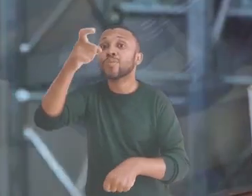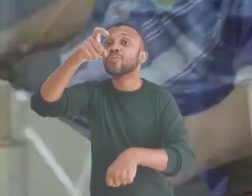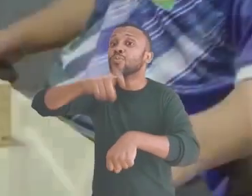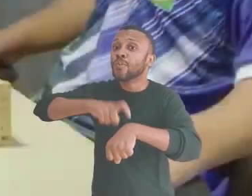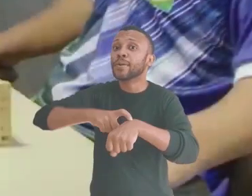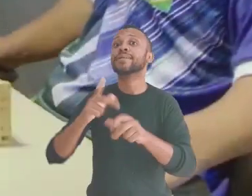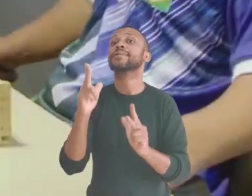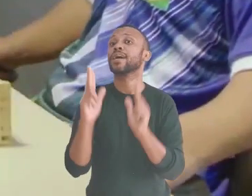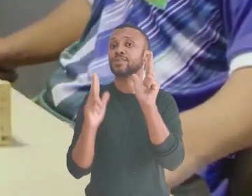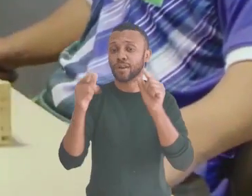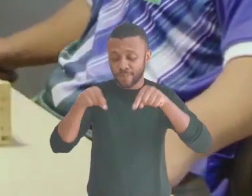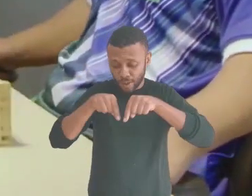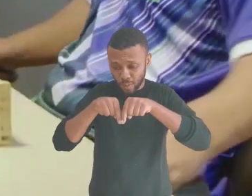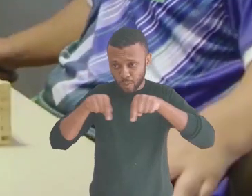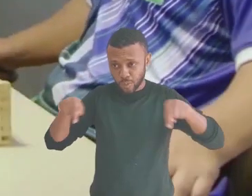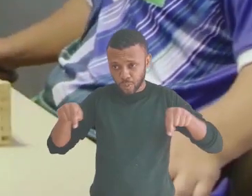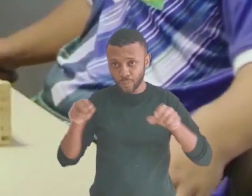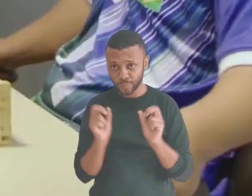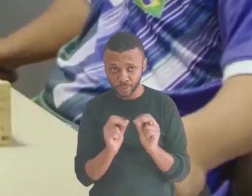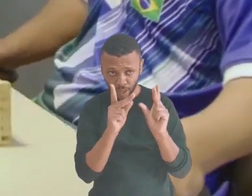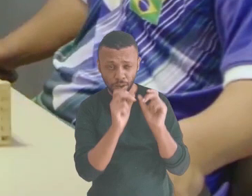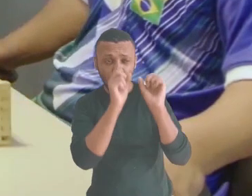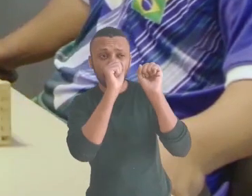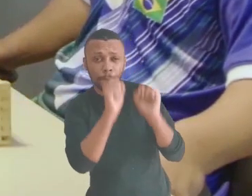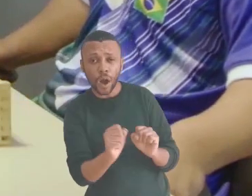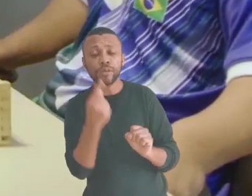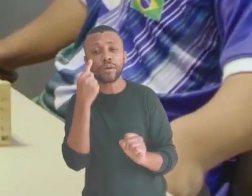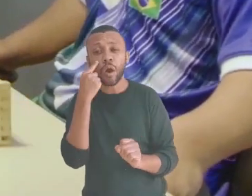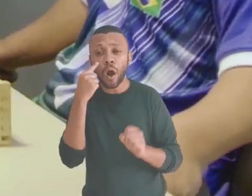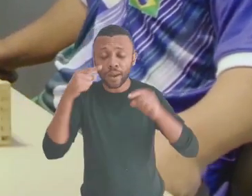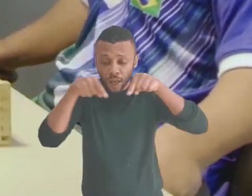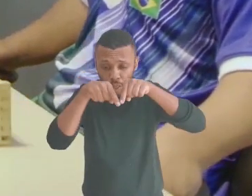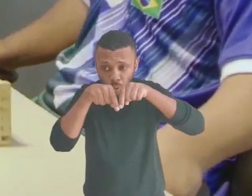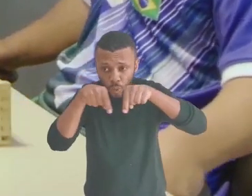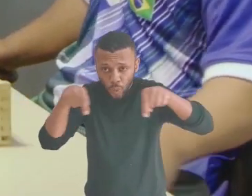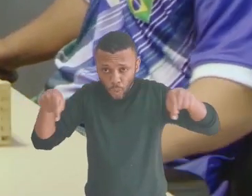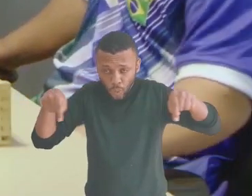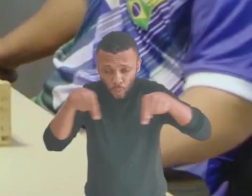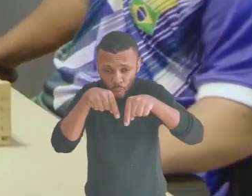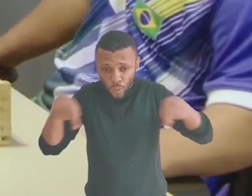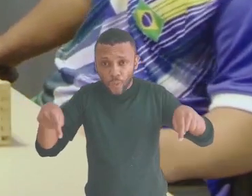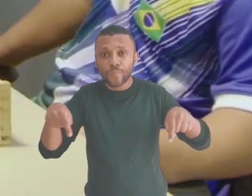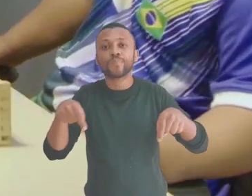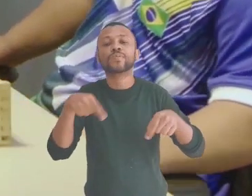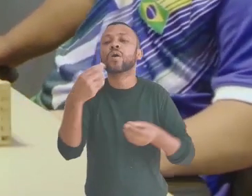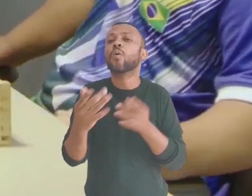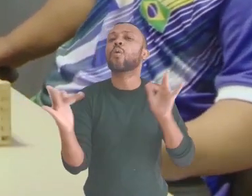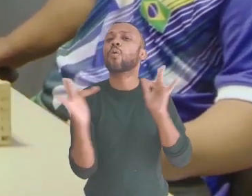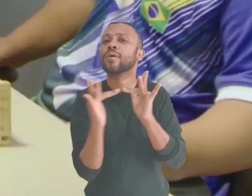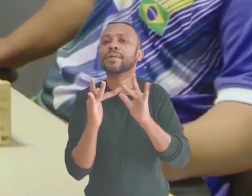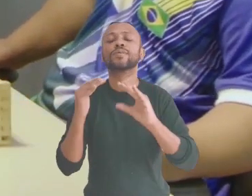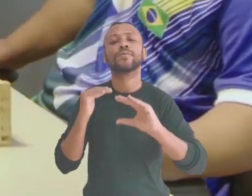colocar lá. Olha aí embaixo. Olha, você pode olhar aqui, que está aparecendo aqui embaixo.